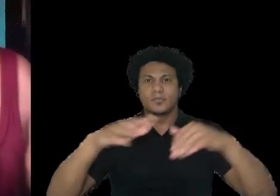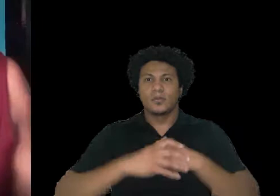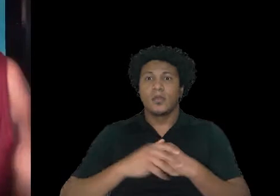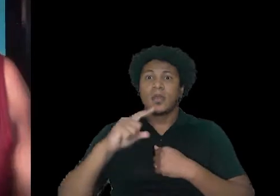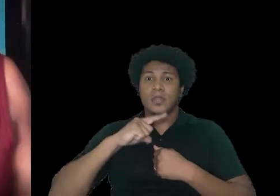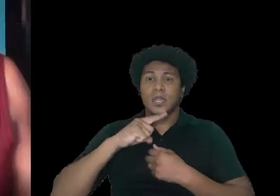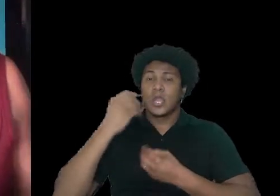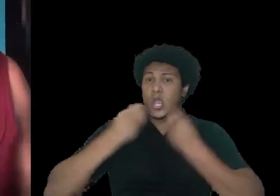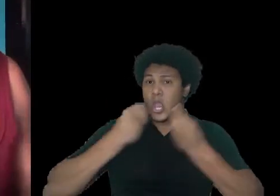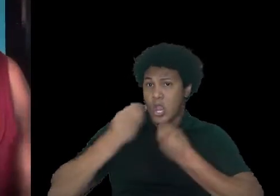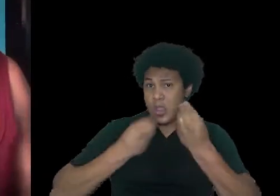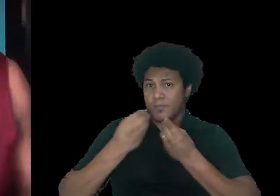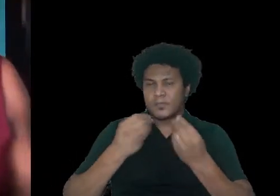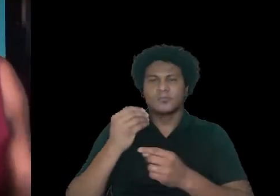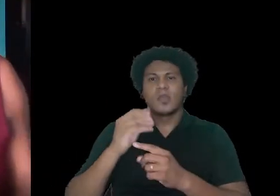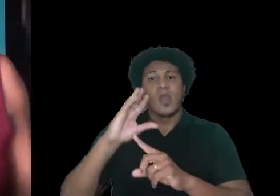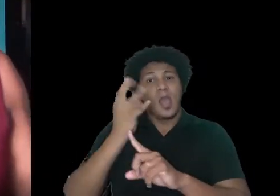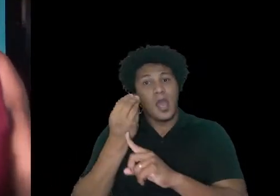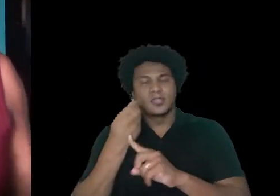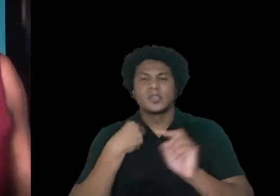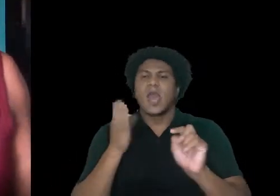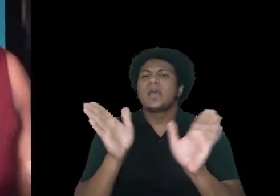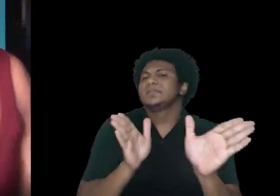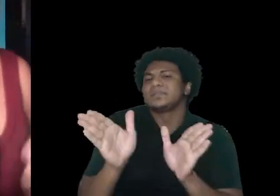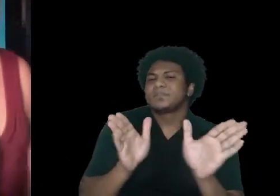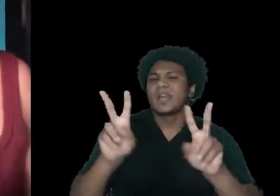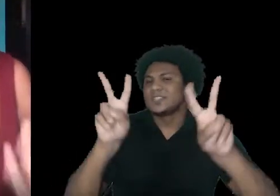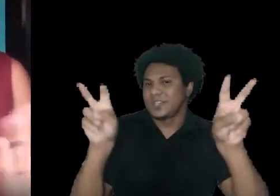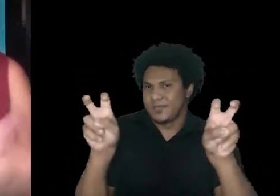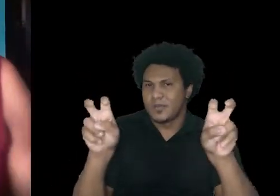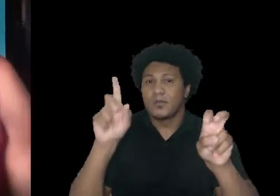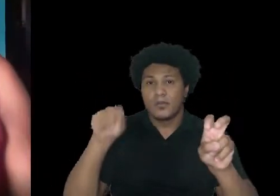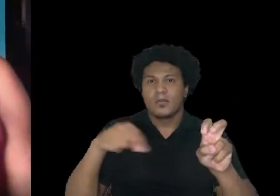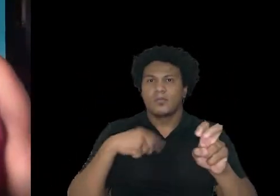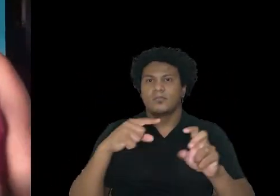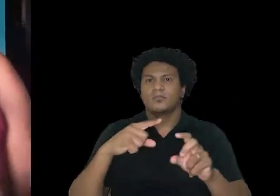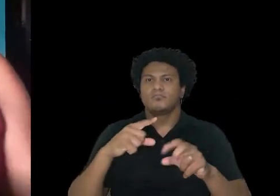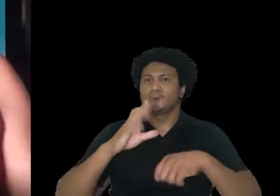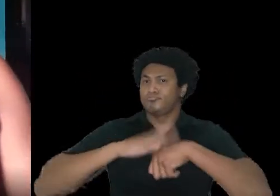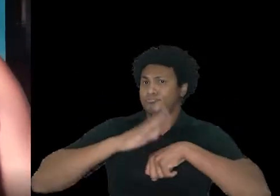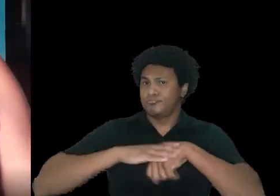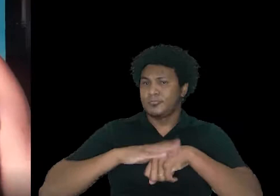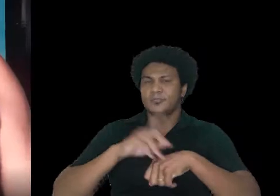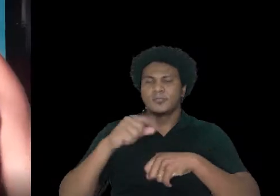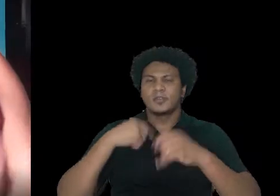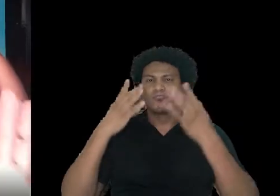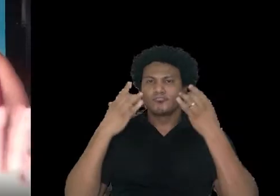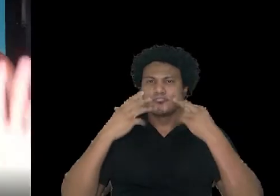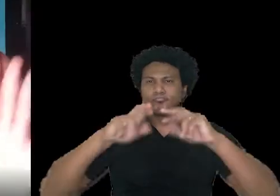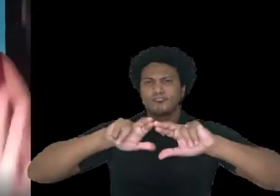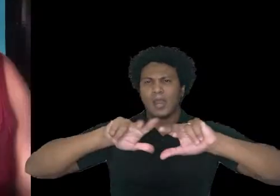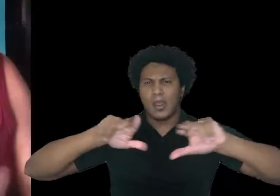sociais e, né, com a temática arte e acessibilidade, produção,